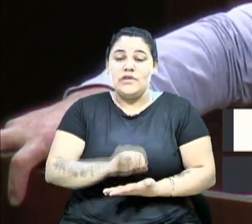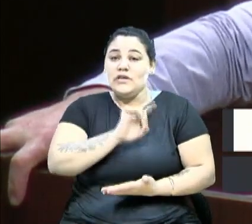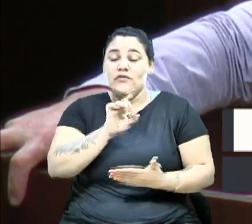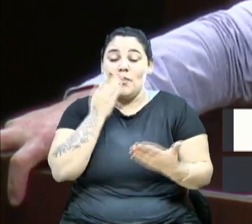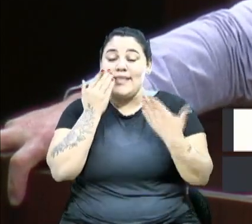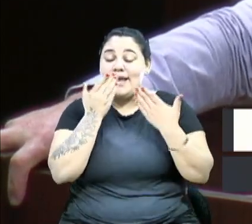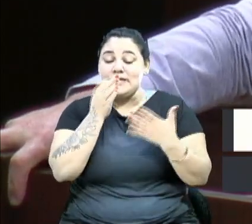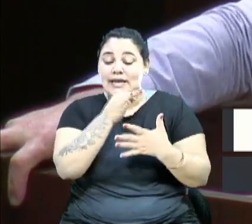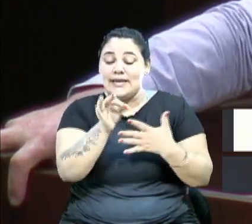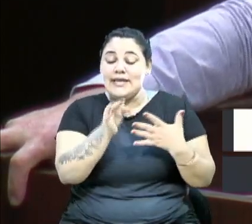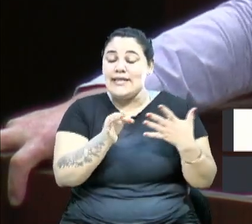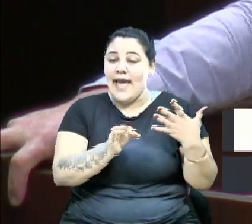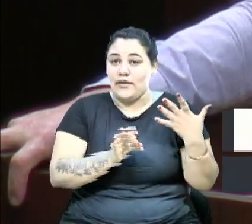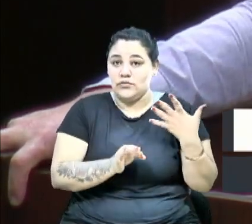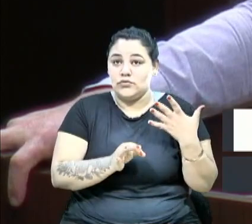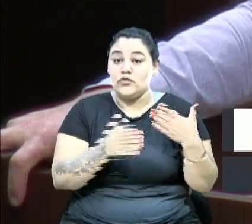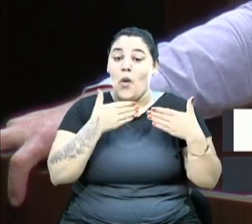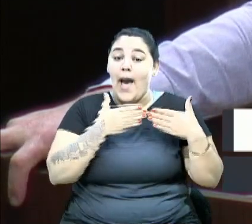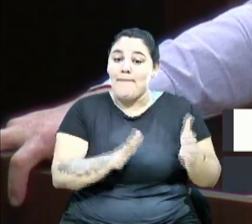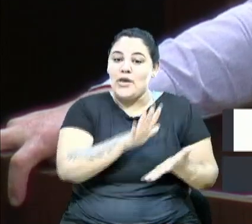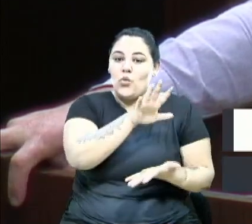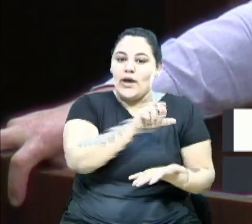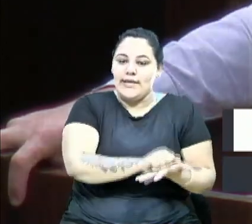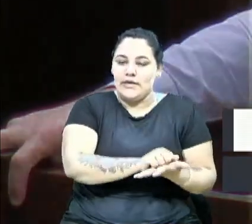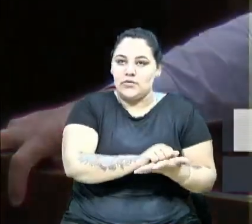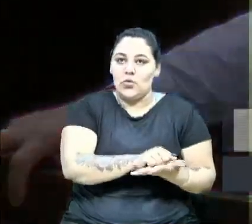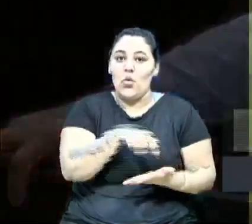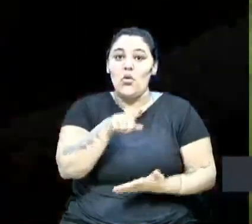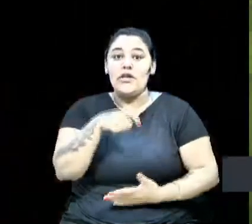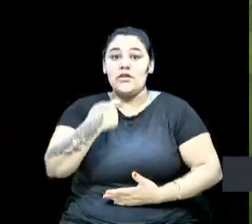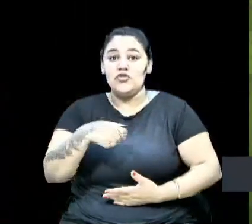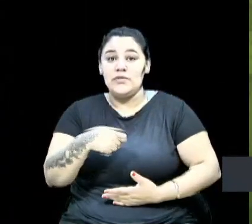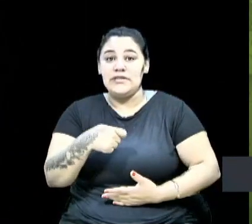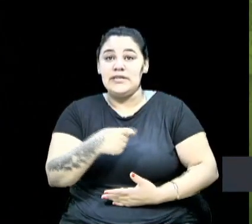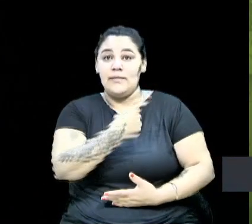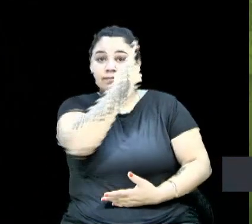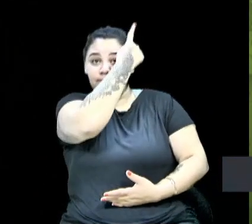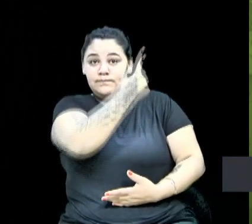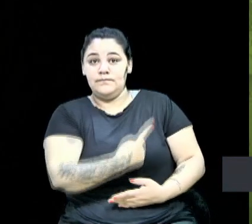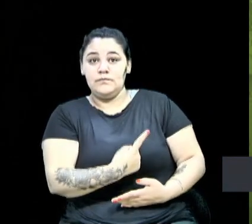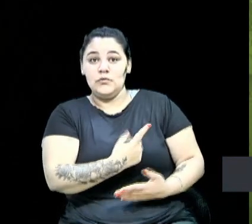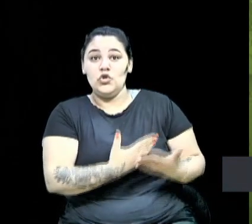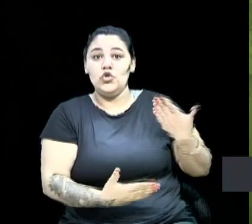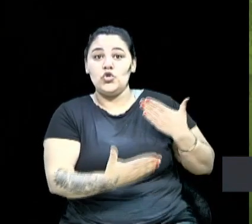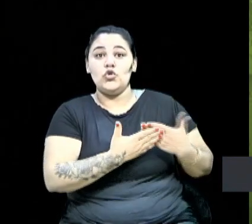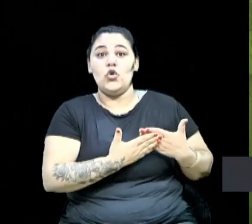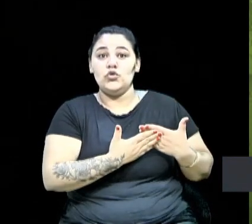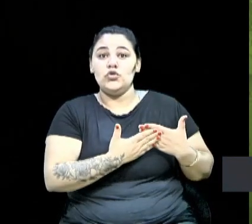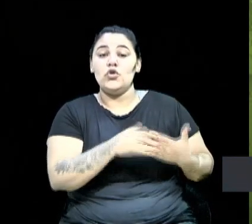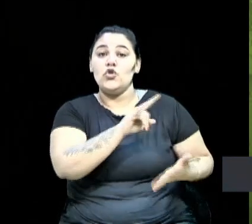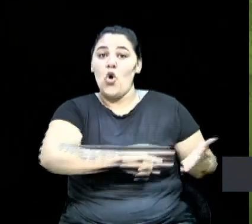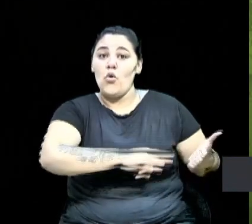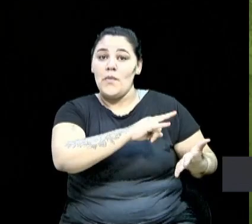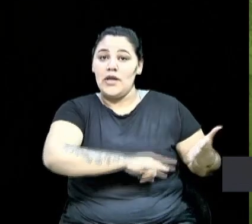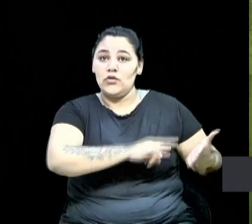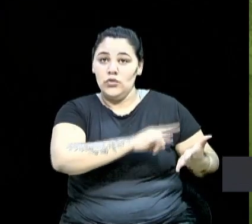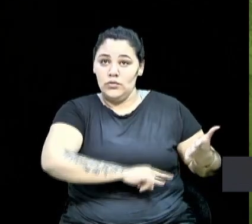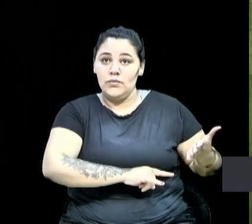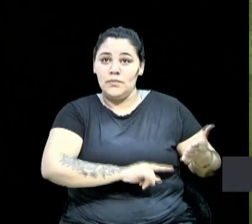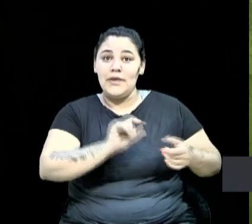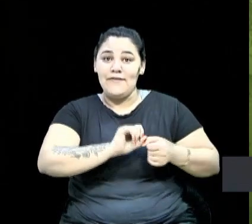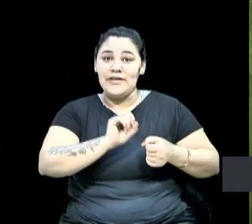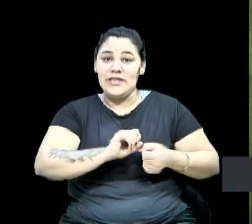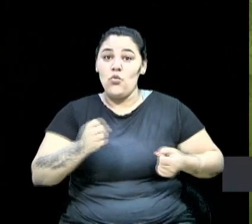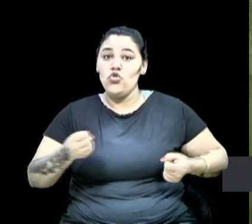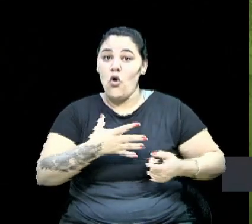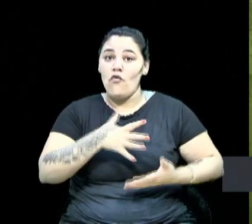está aqui a lista de documentos. A pessoa, para vir atualizar o cadastro ou para fazer um novo cadastro, ela